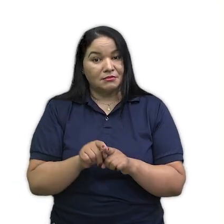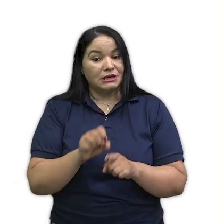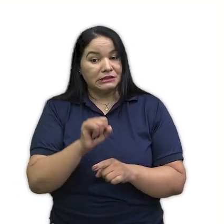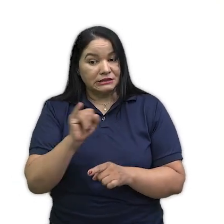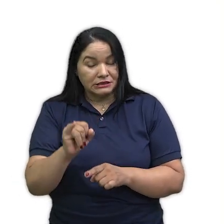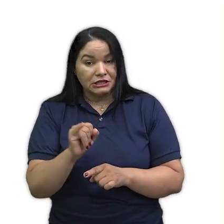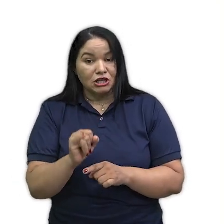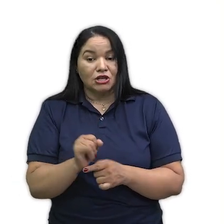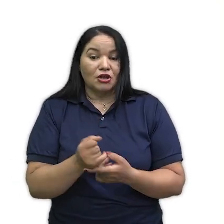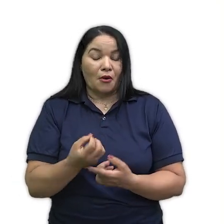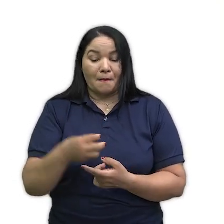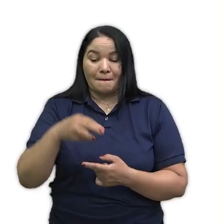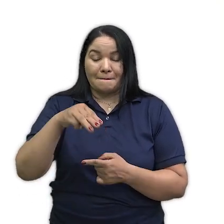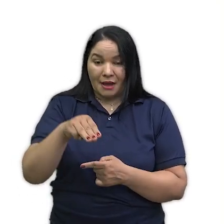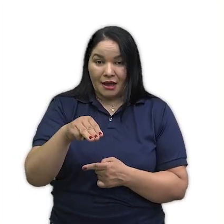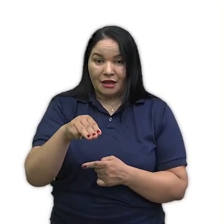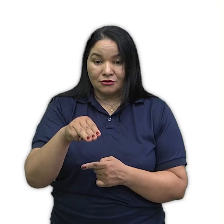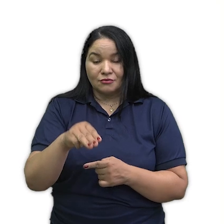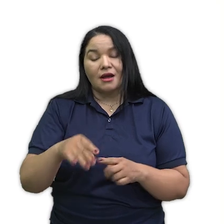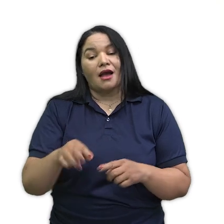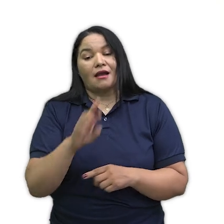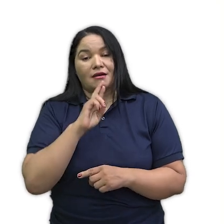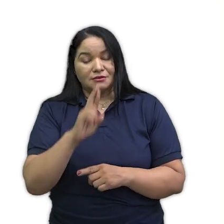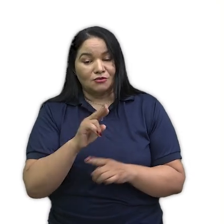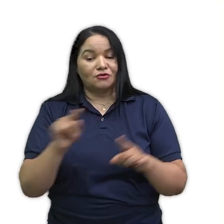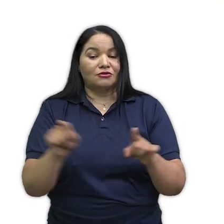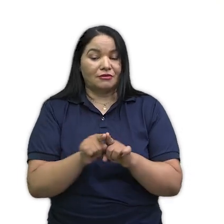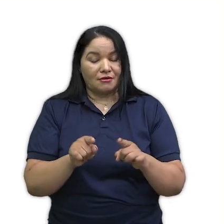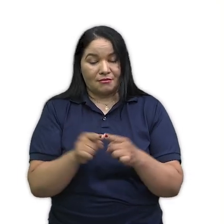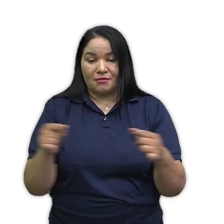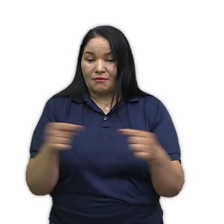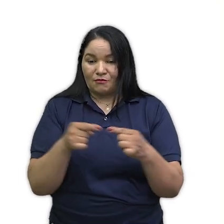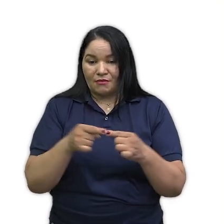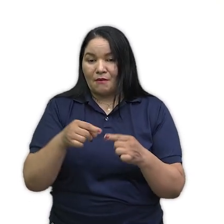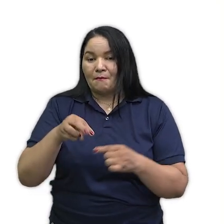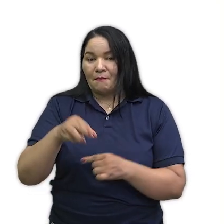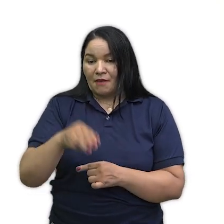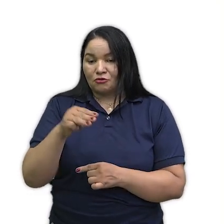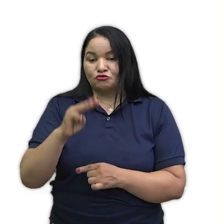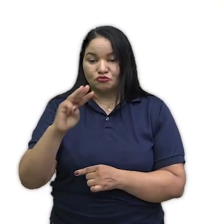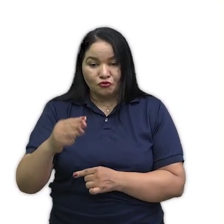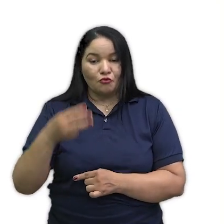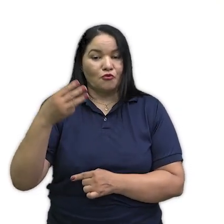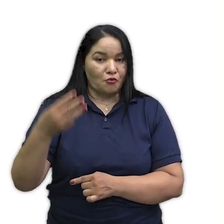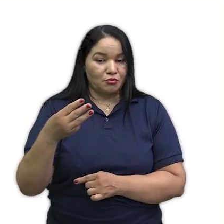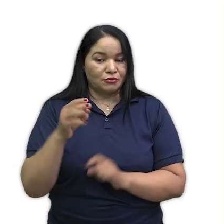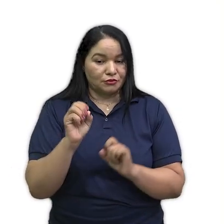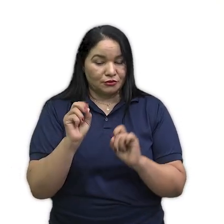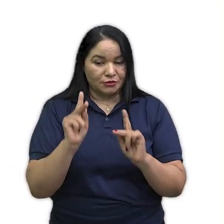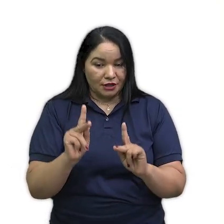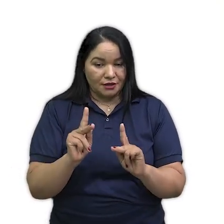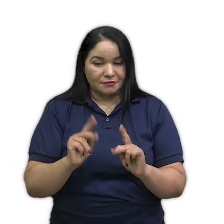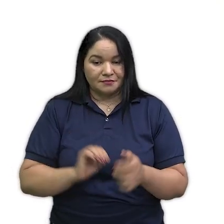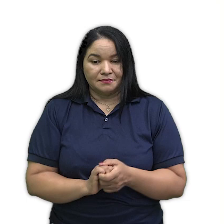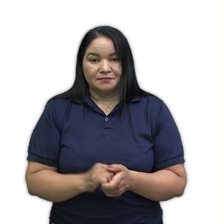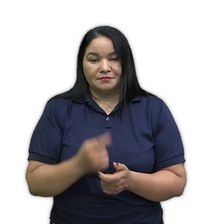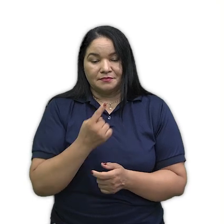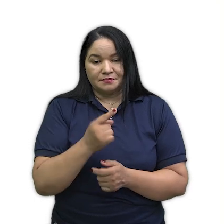metros, então o resultado vai ser metros cúbicos, tá certo? 15 vezes 2,5 é